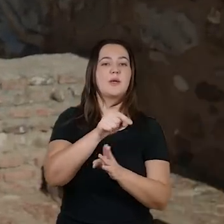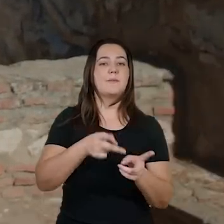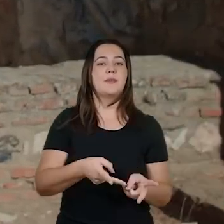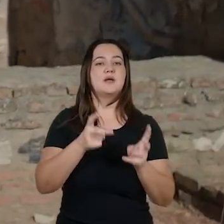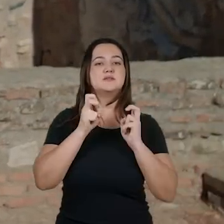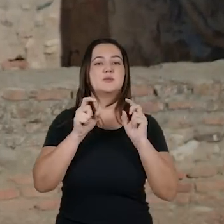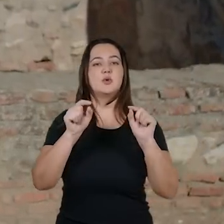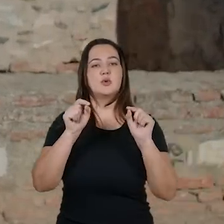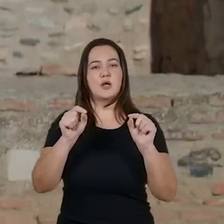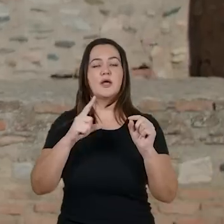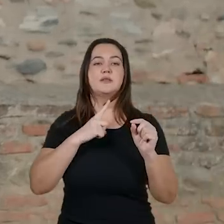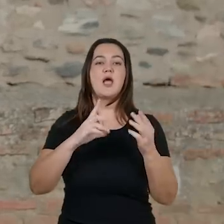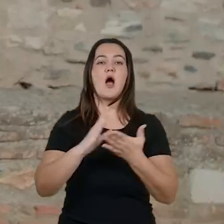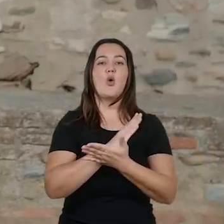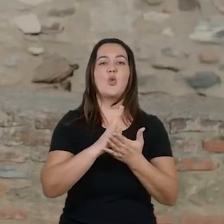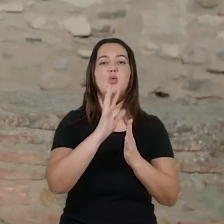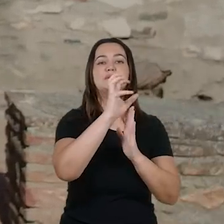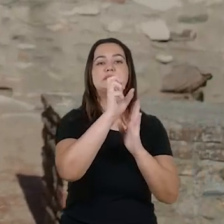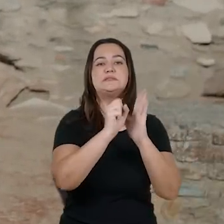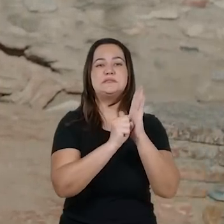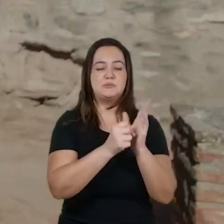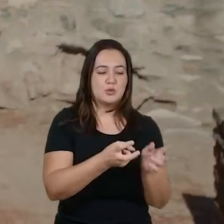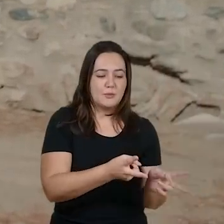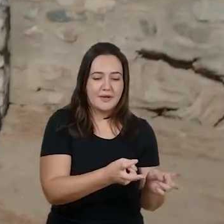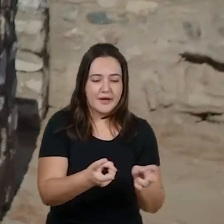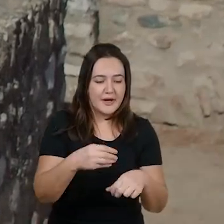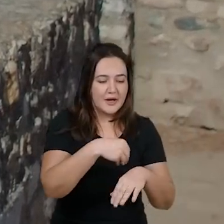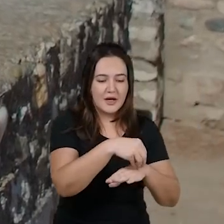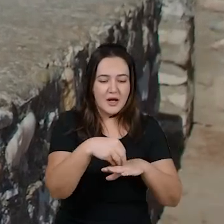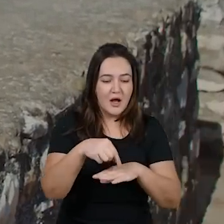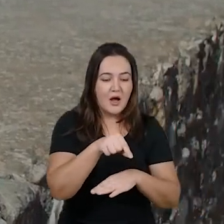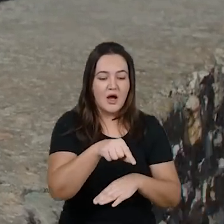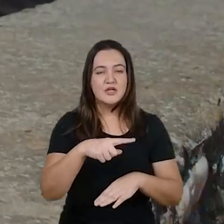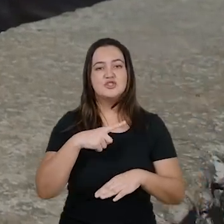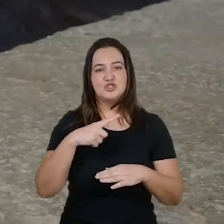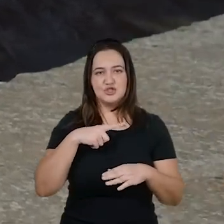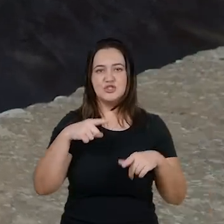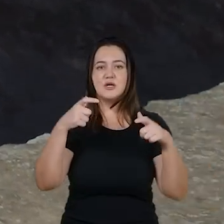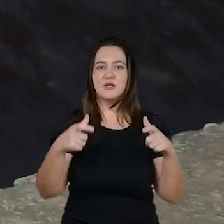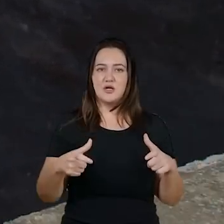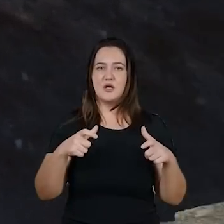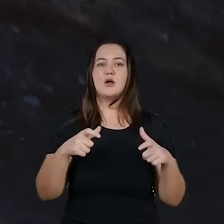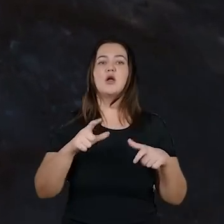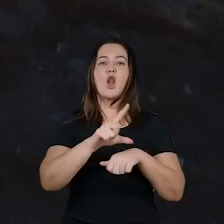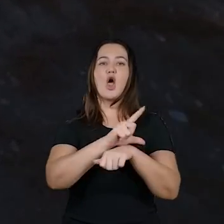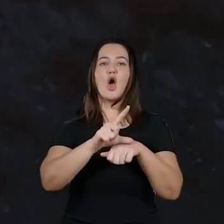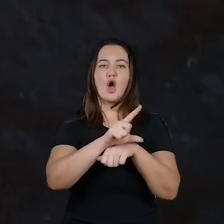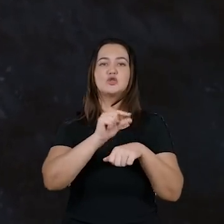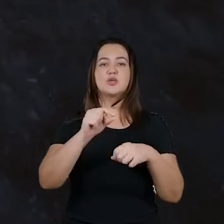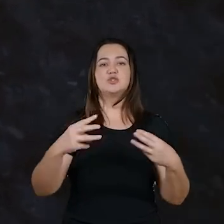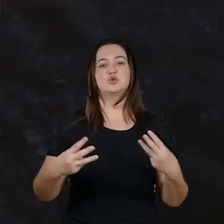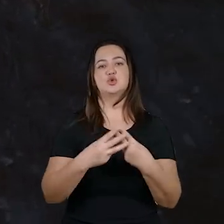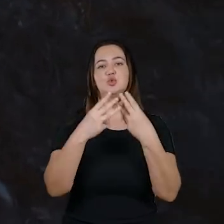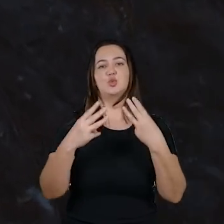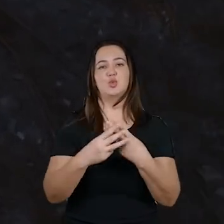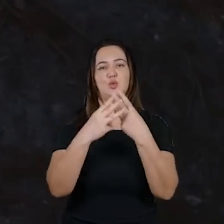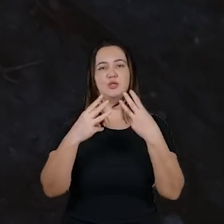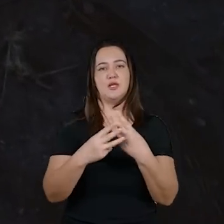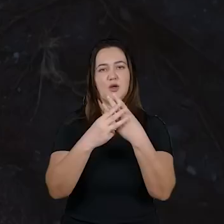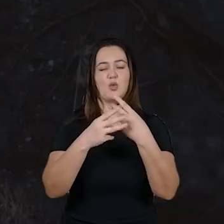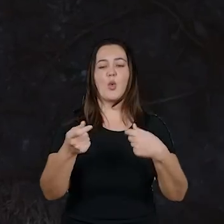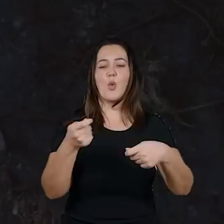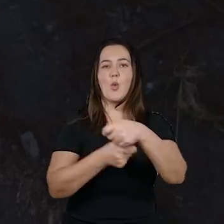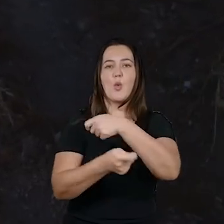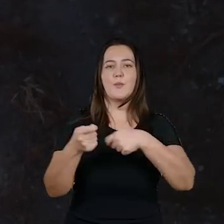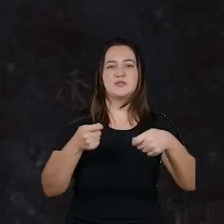arqueólogos perceberam através de alguns símbolos que foram encontrados, também tinha um grande comércio de judeus, ou